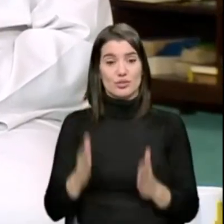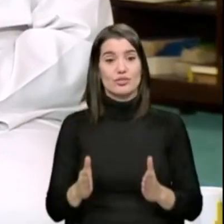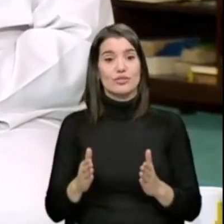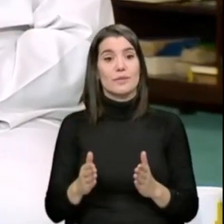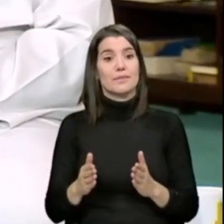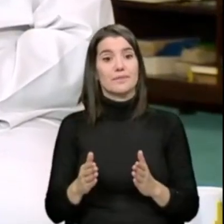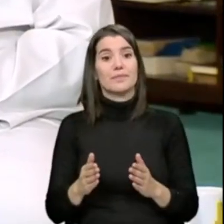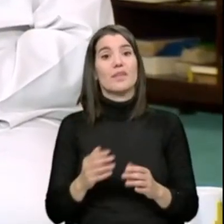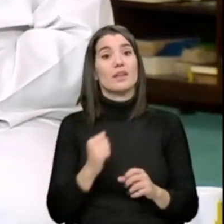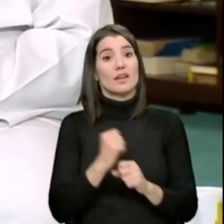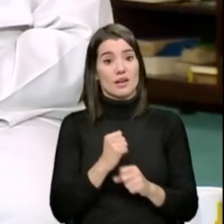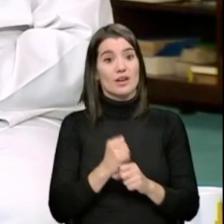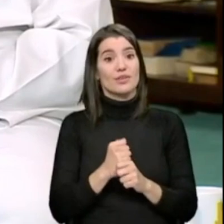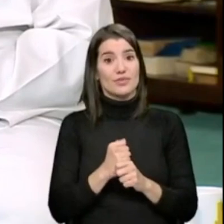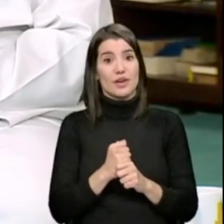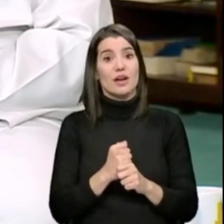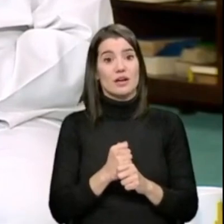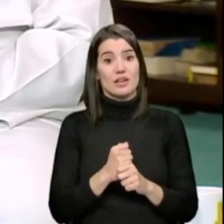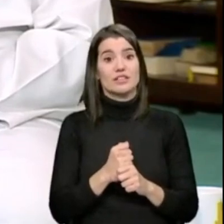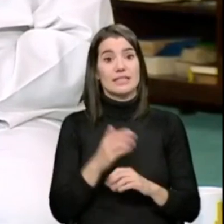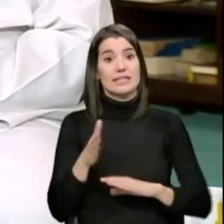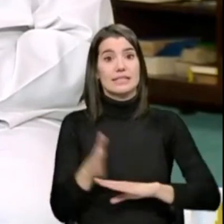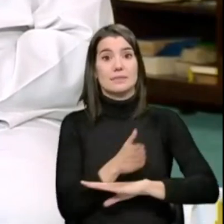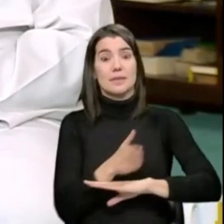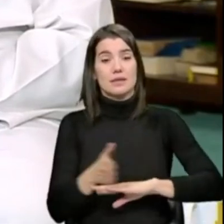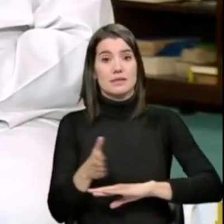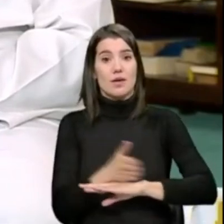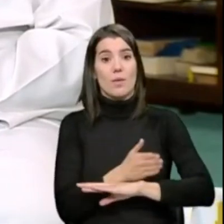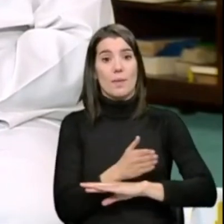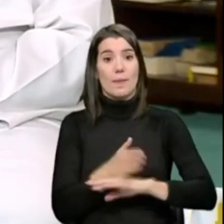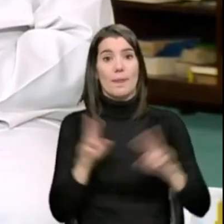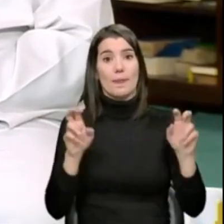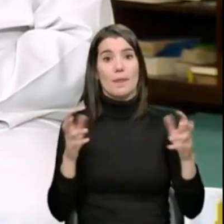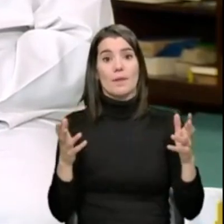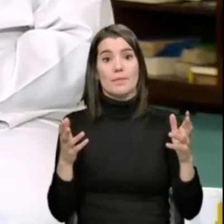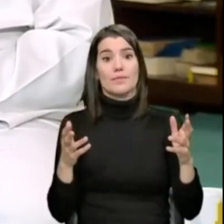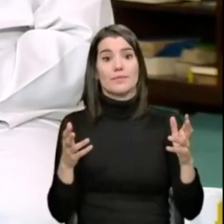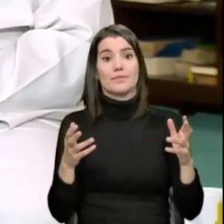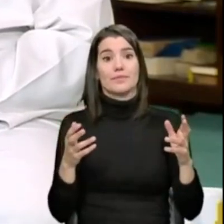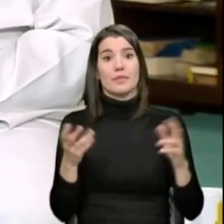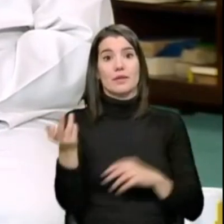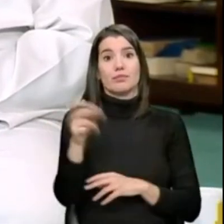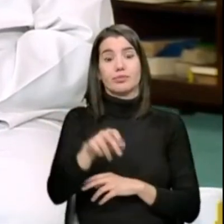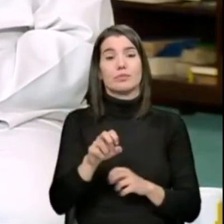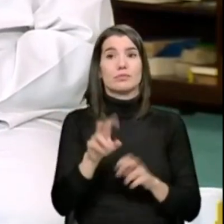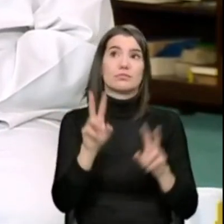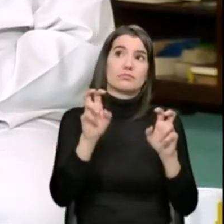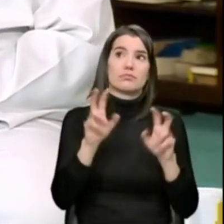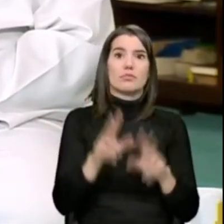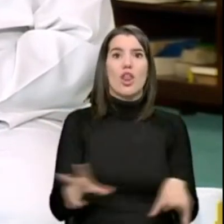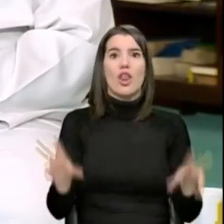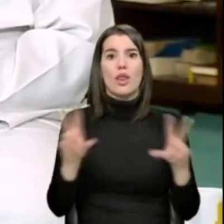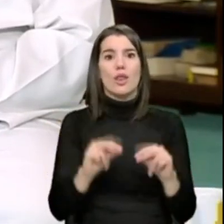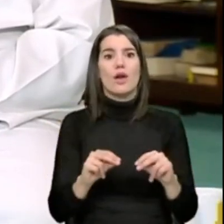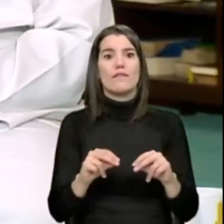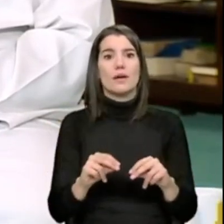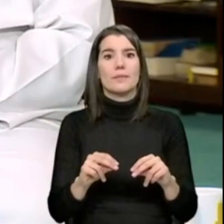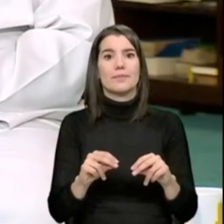faz, na verdade, a separação entre o aparecimento de uma nova, chamemos-lhe de uma nova